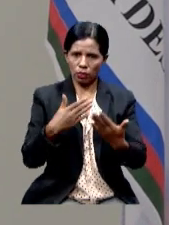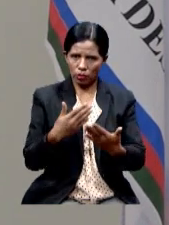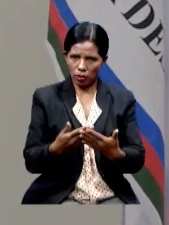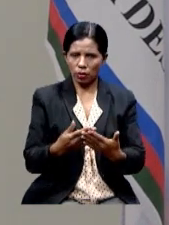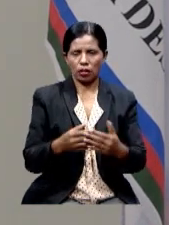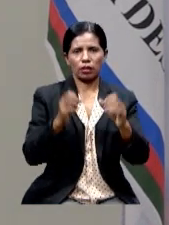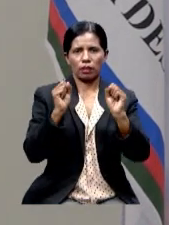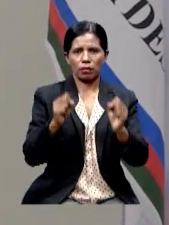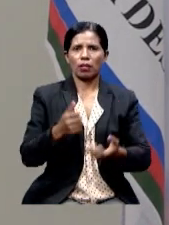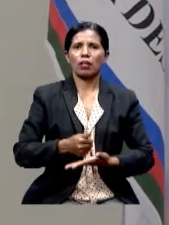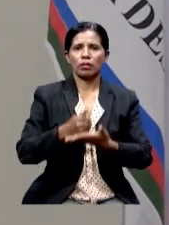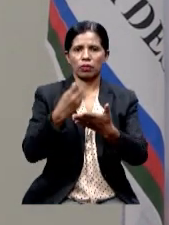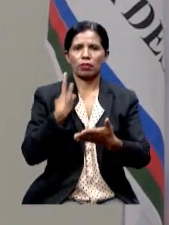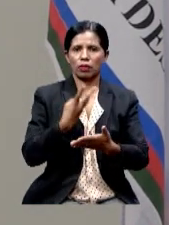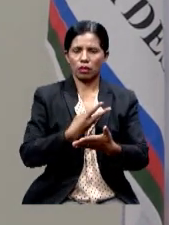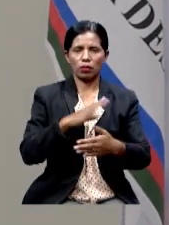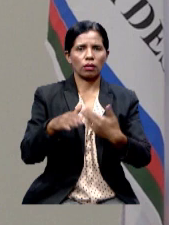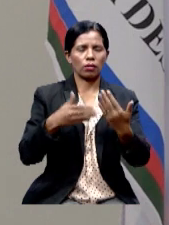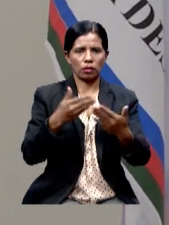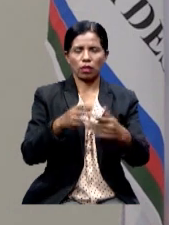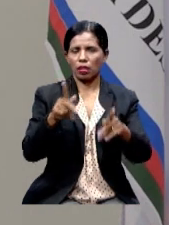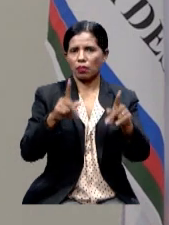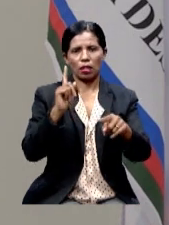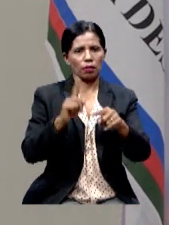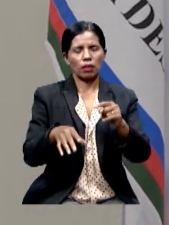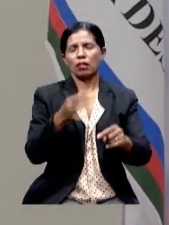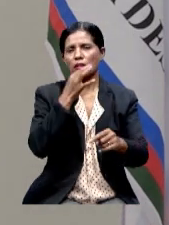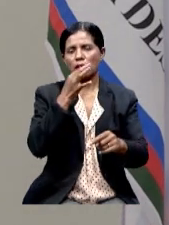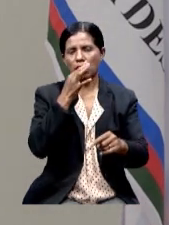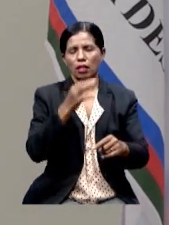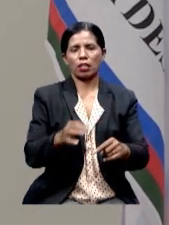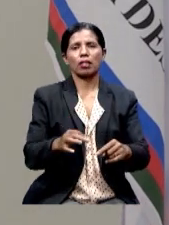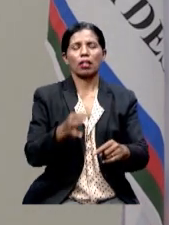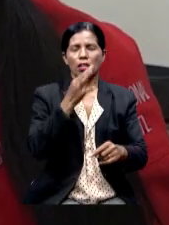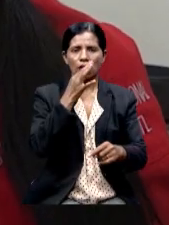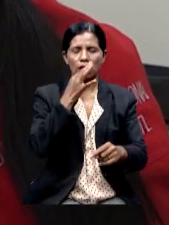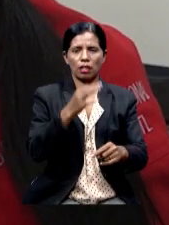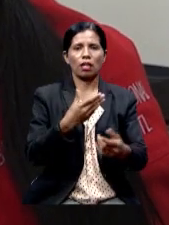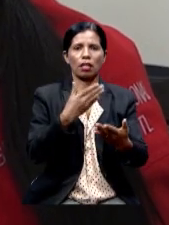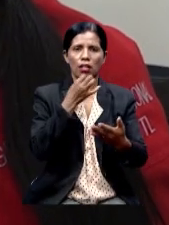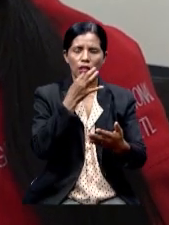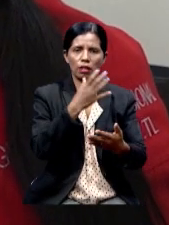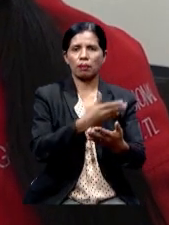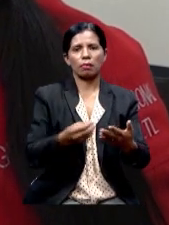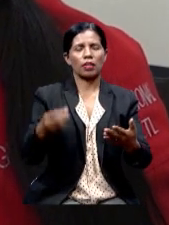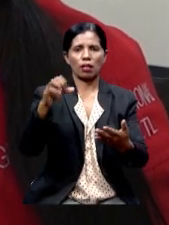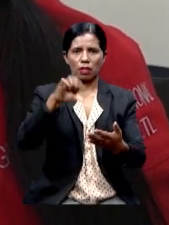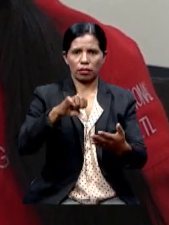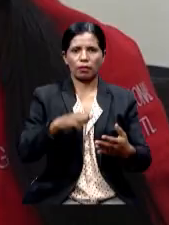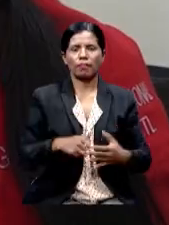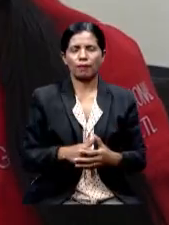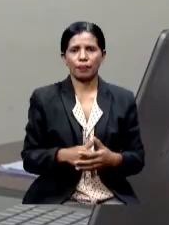bele ajuda itania povo atau la bele konsumo produk ini bema kelalaian atau konsumsi. Tuir Diretor Geral